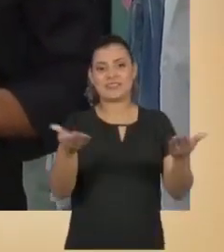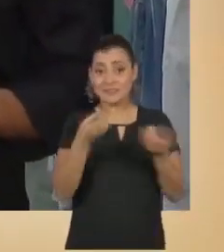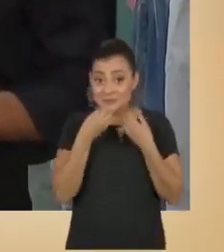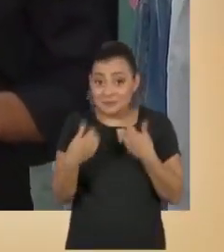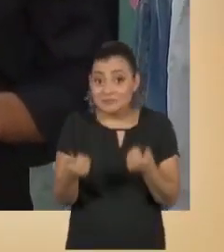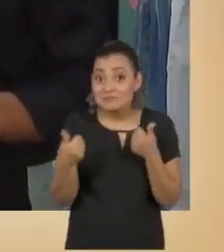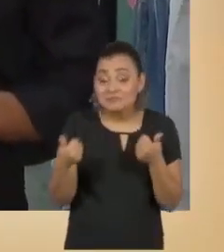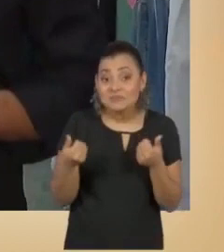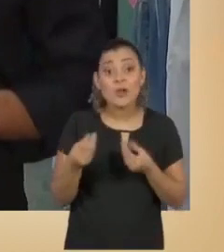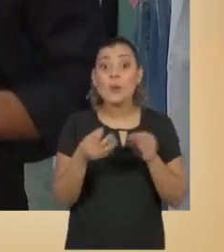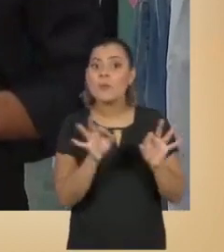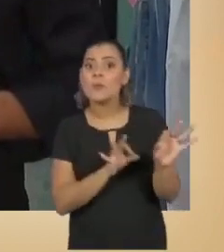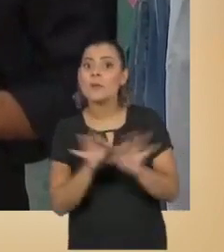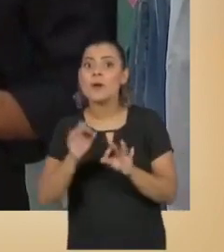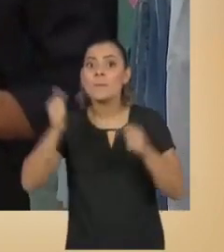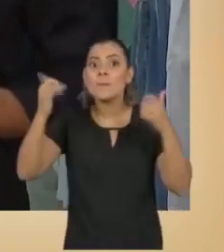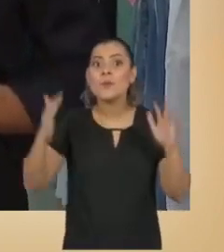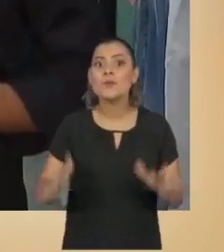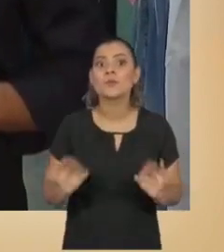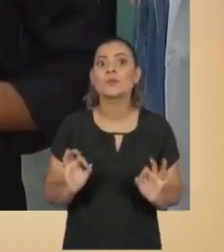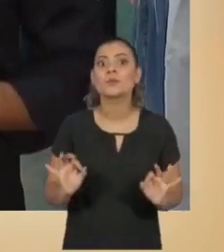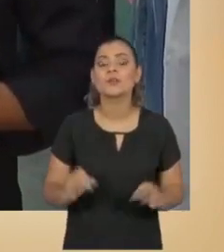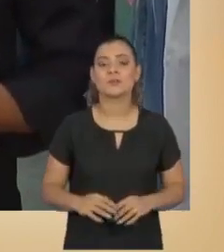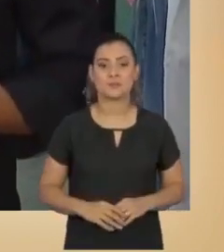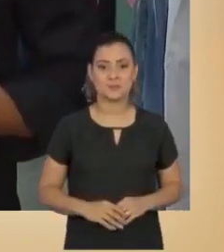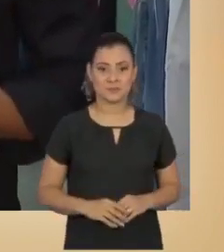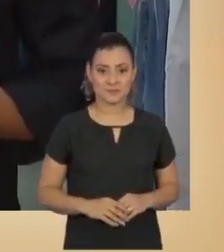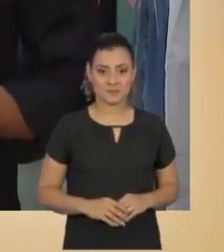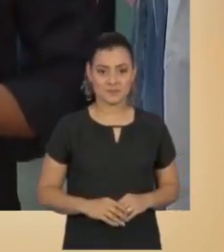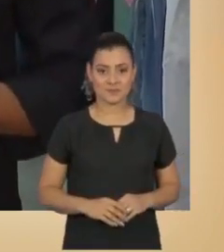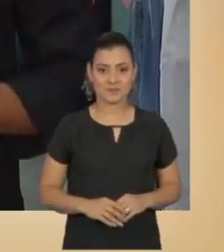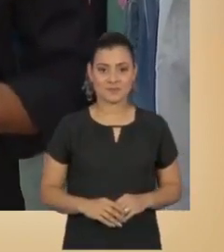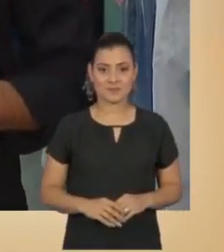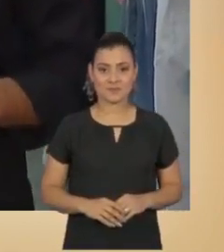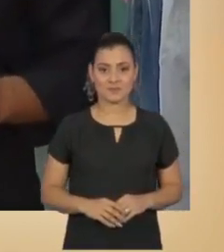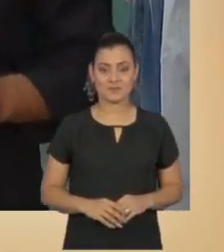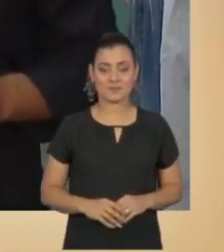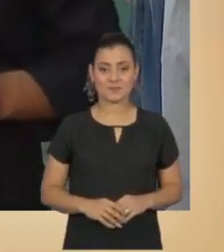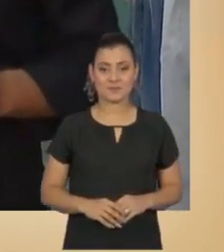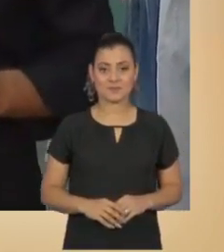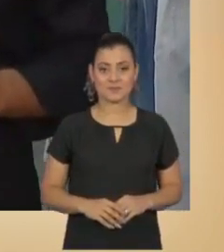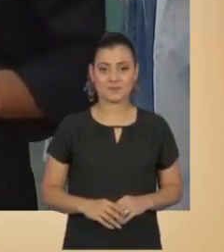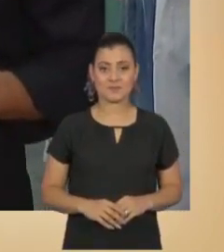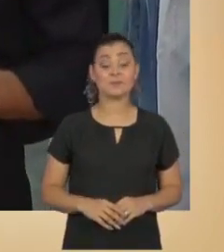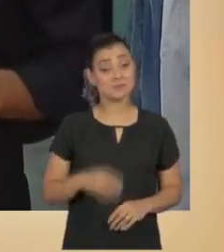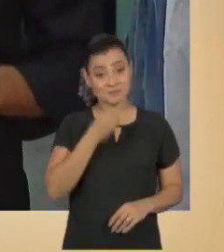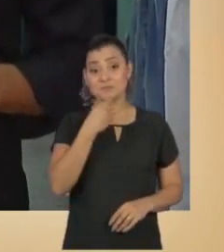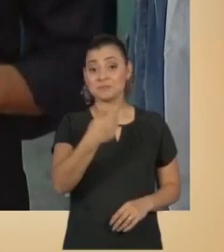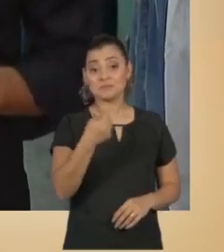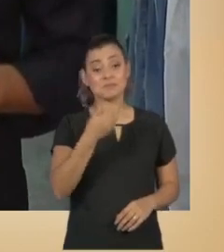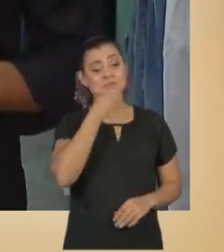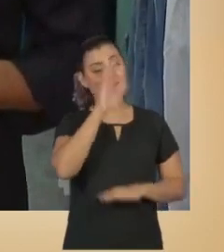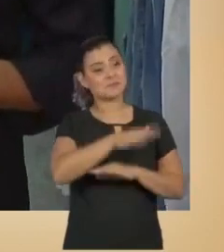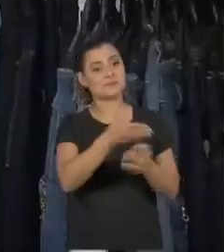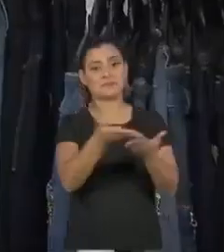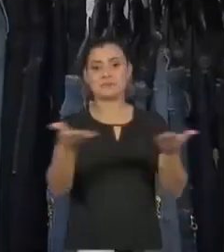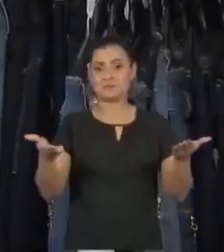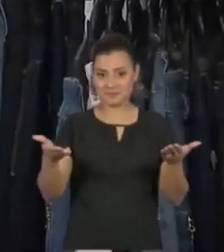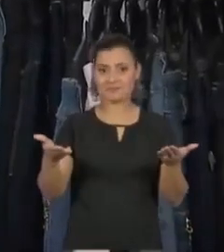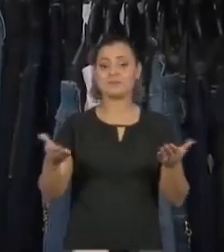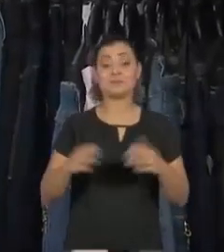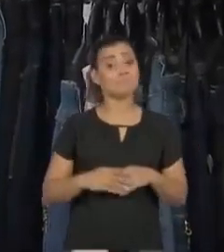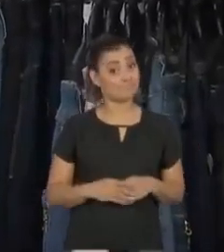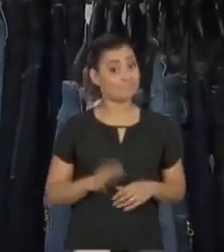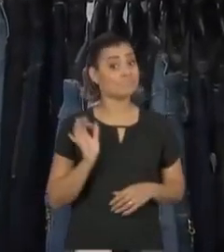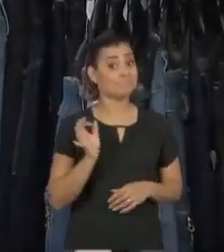é que está aí a preparação para a Sampa Week? Tudo bem, Joyce? Boa tarde para você, boa tarde para todos.